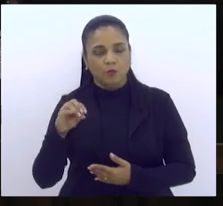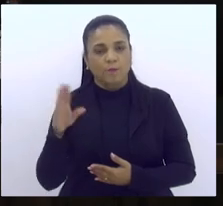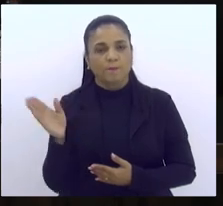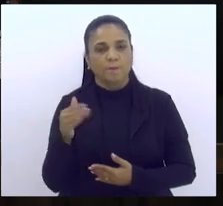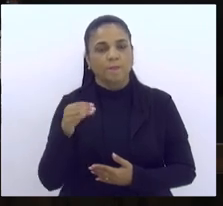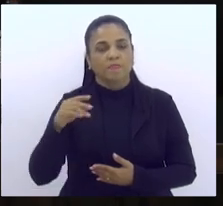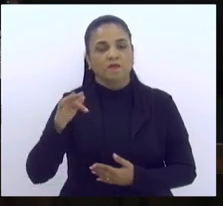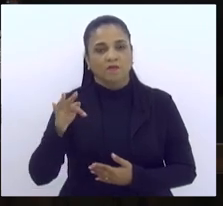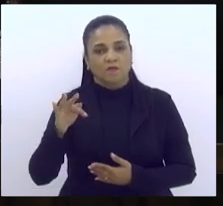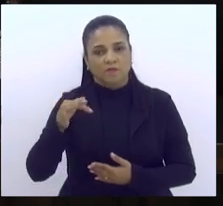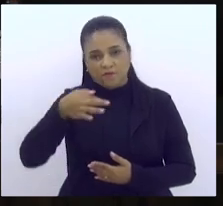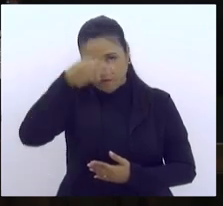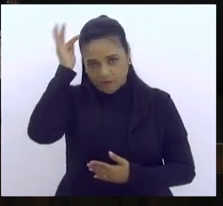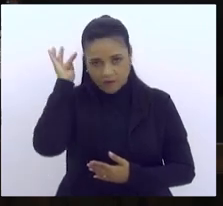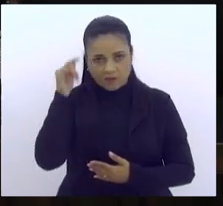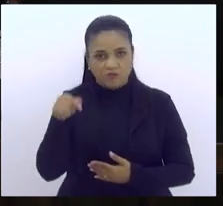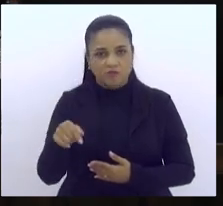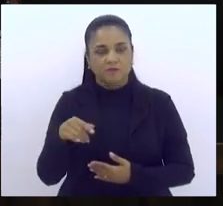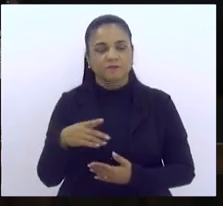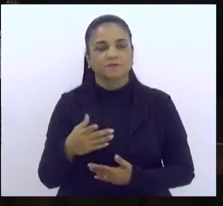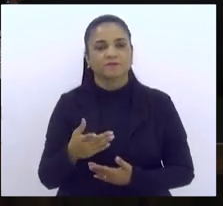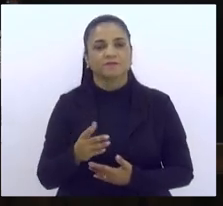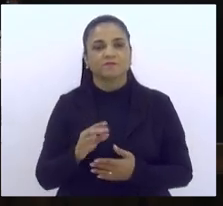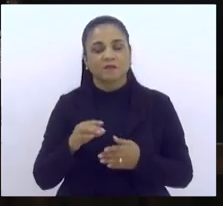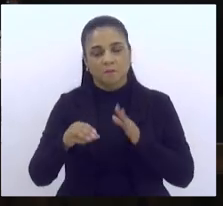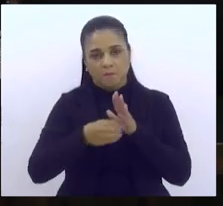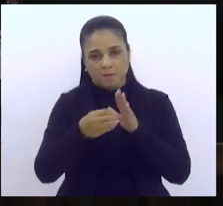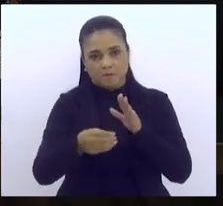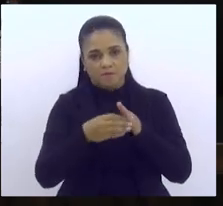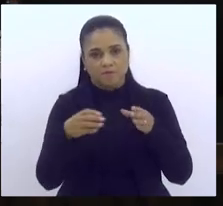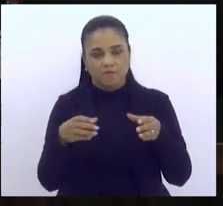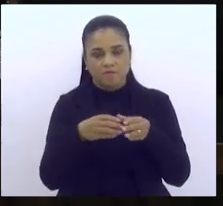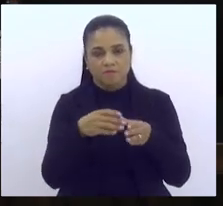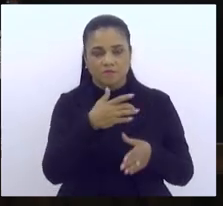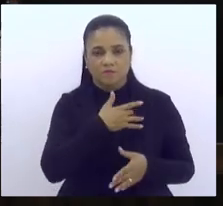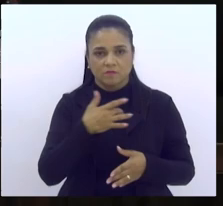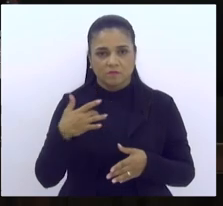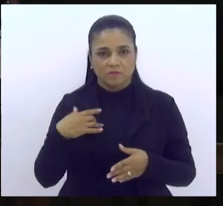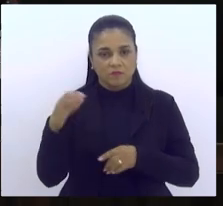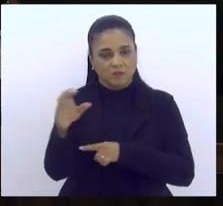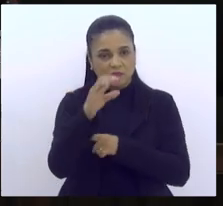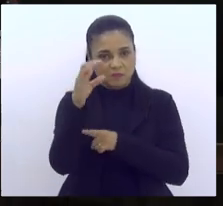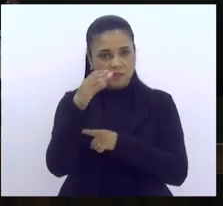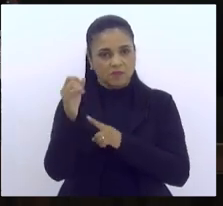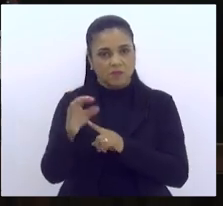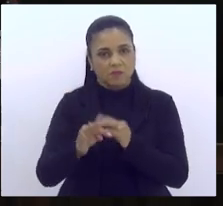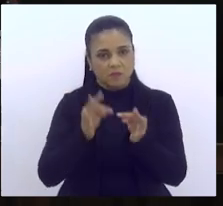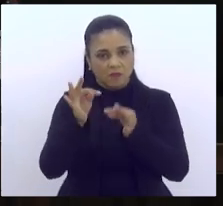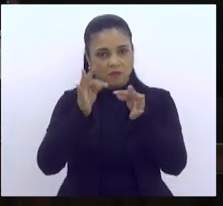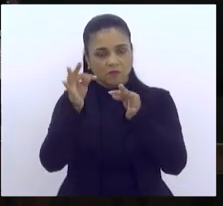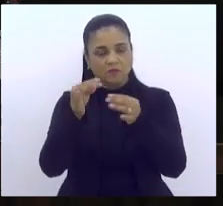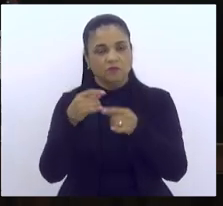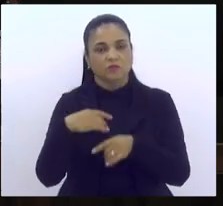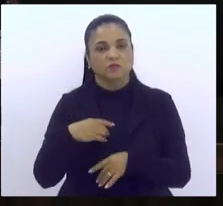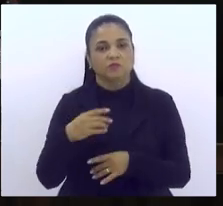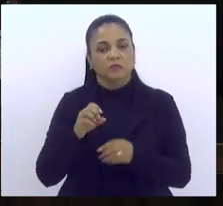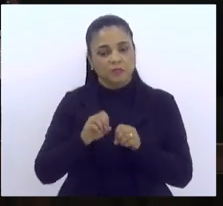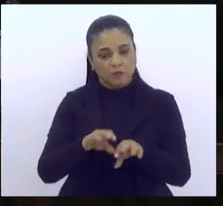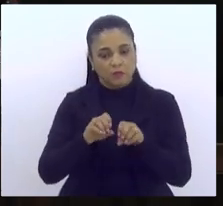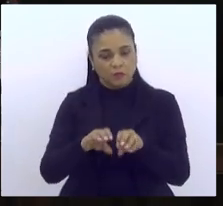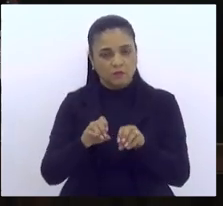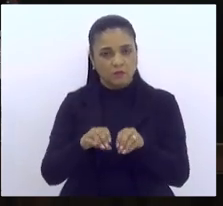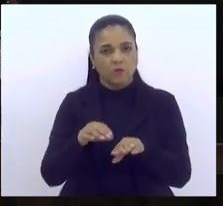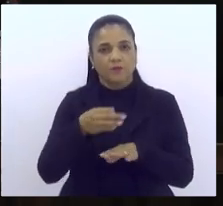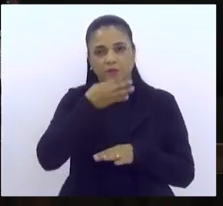Fred Pacheco. Pendendo de pareceres das comissões de Saúde, de Ciência e Tecnologia, de Educação,